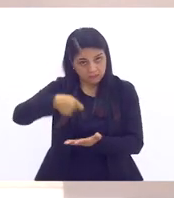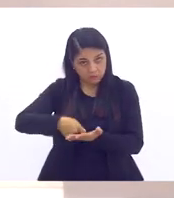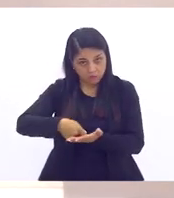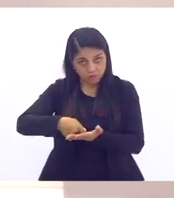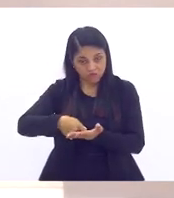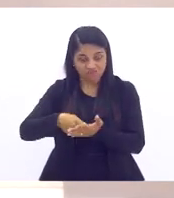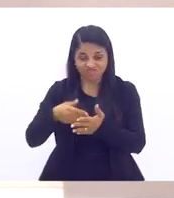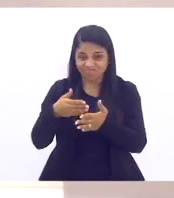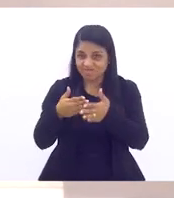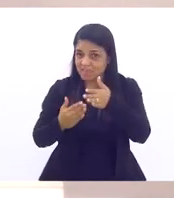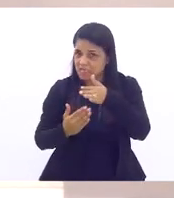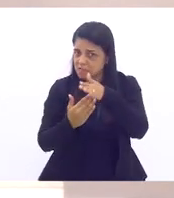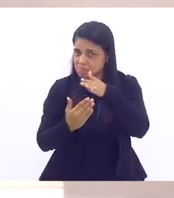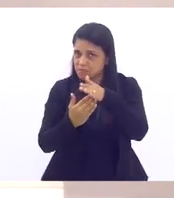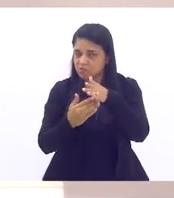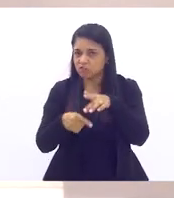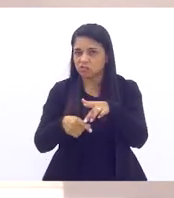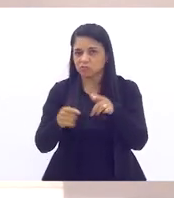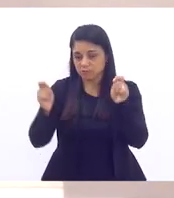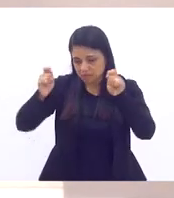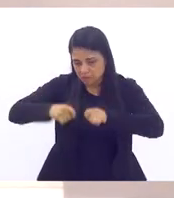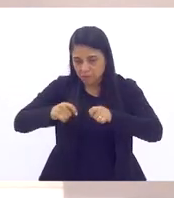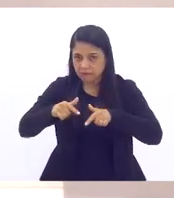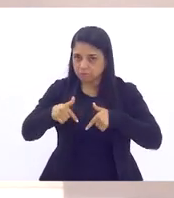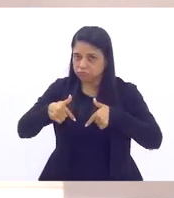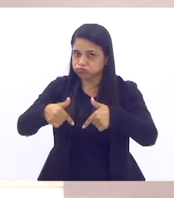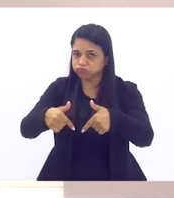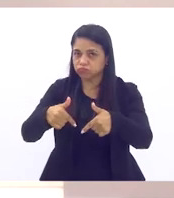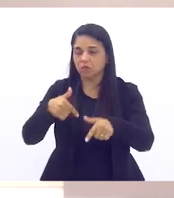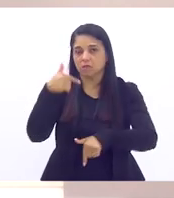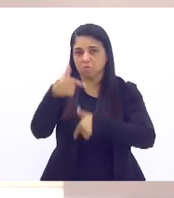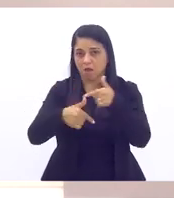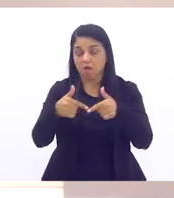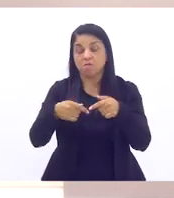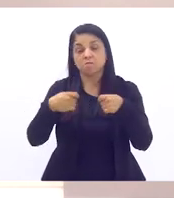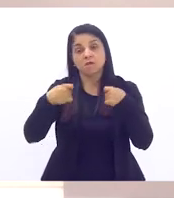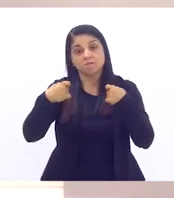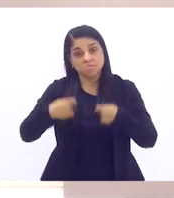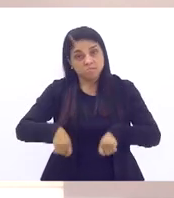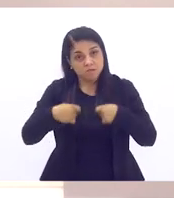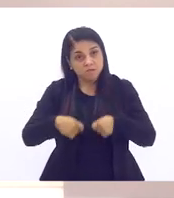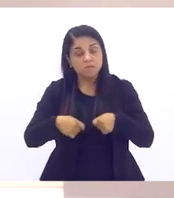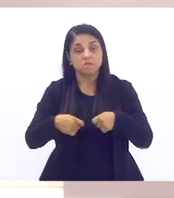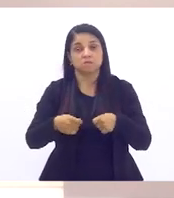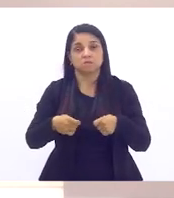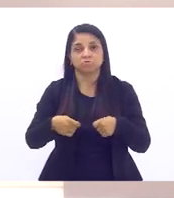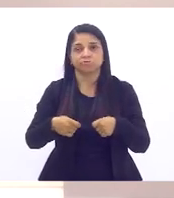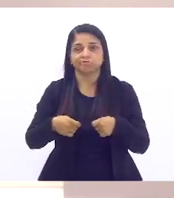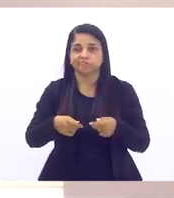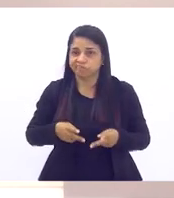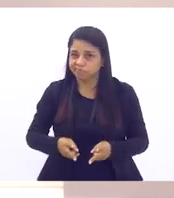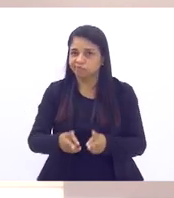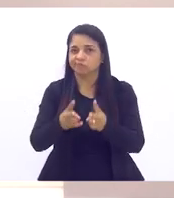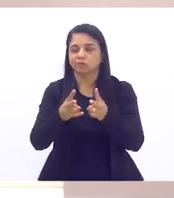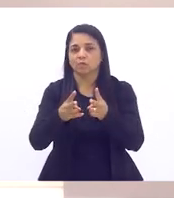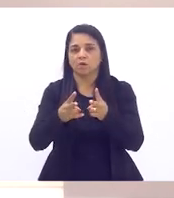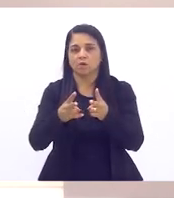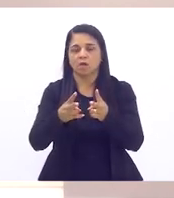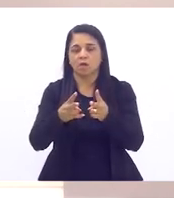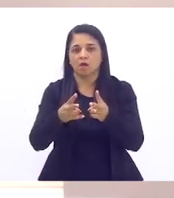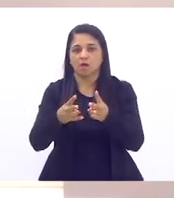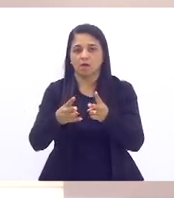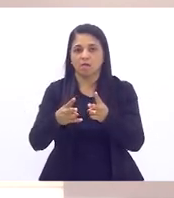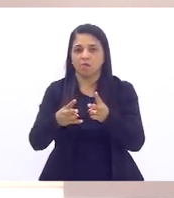limitadoras da nossa capacidade de legislar a gente precisa continuar alimentando o processo